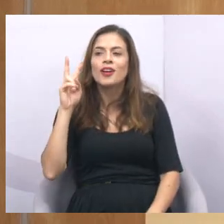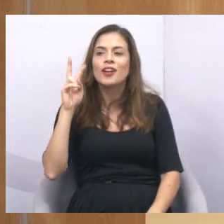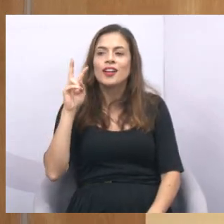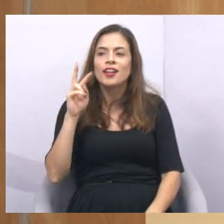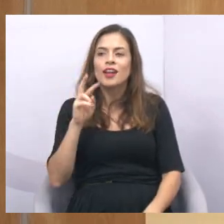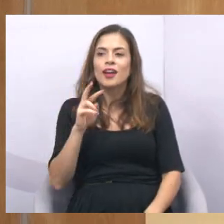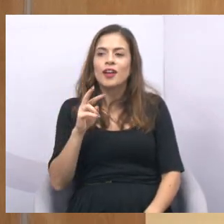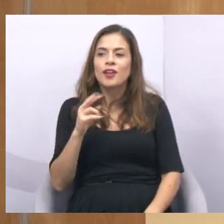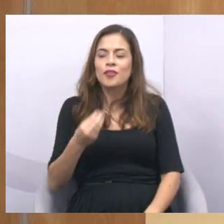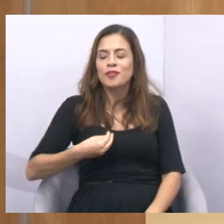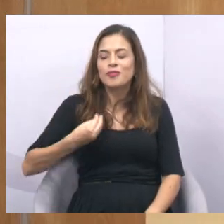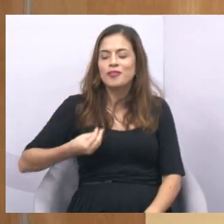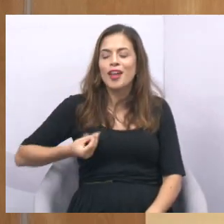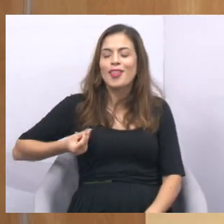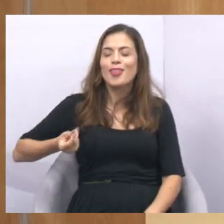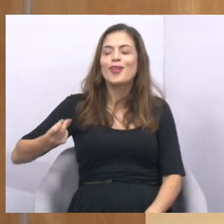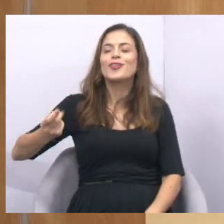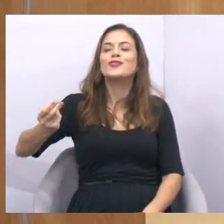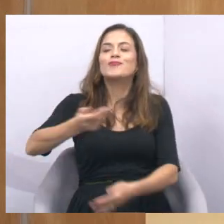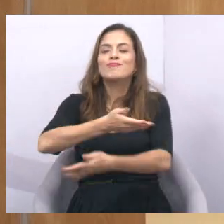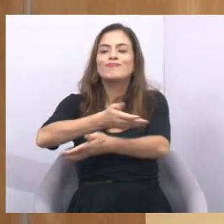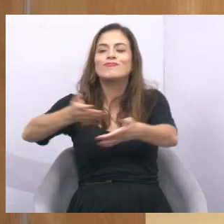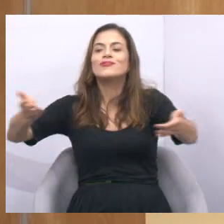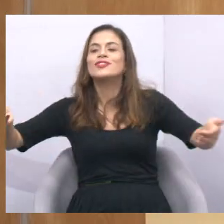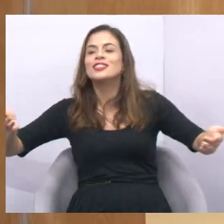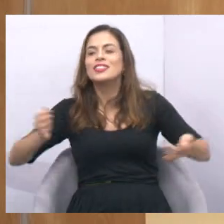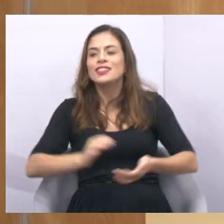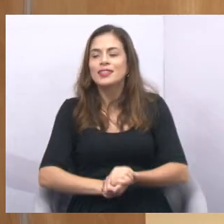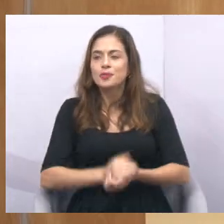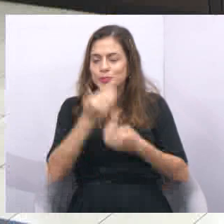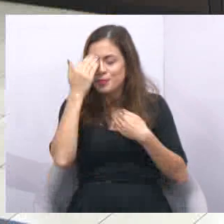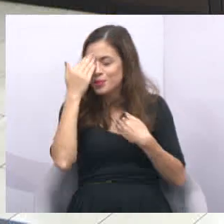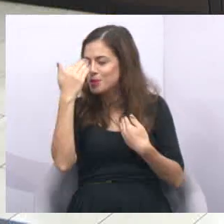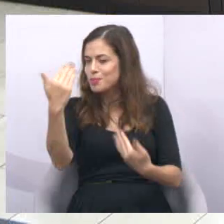relembrar. Vida longa, Edivar Simões. A todos vocês, meu muito obrigado.